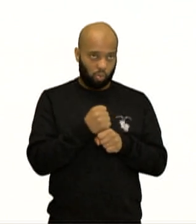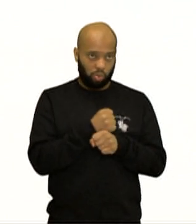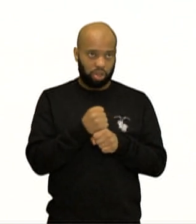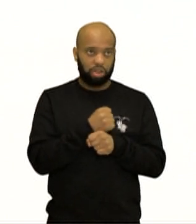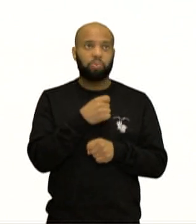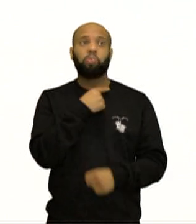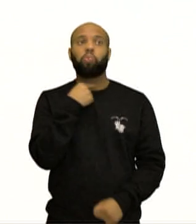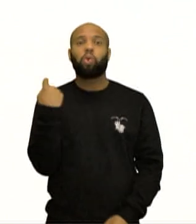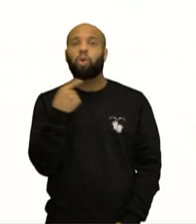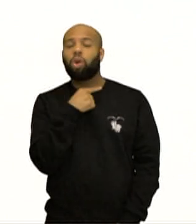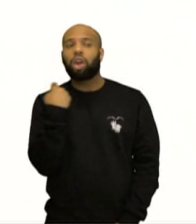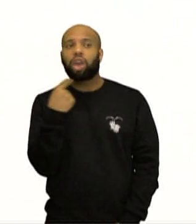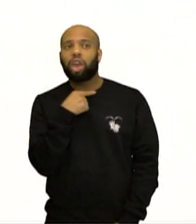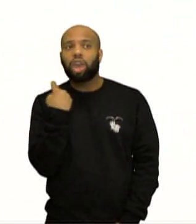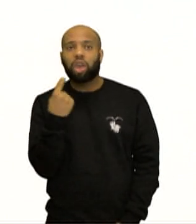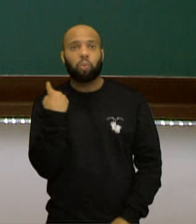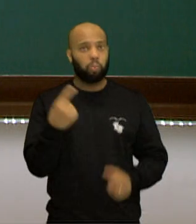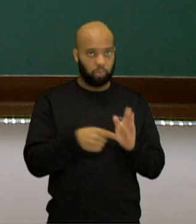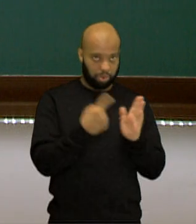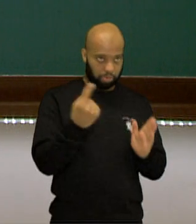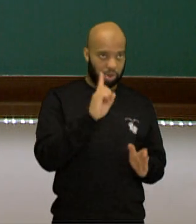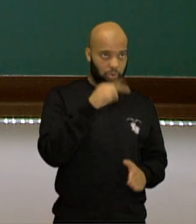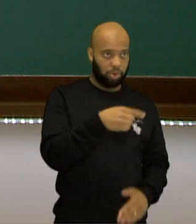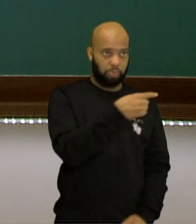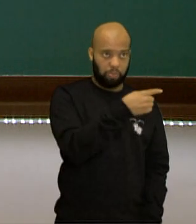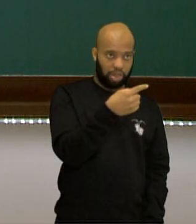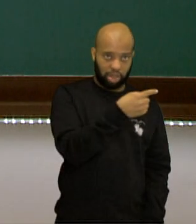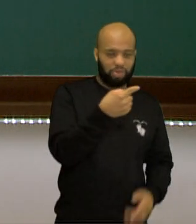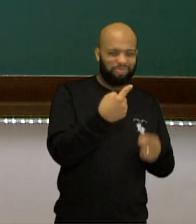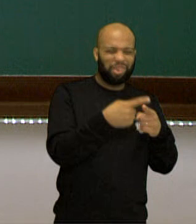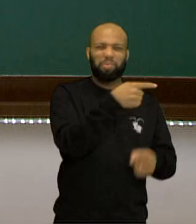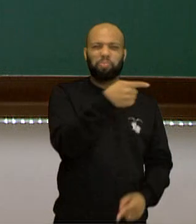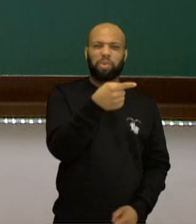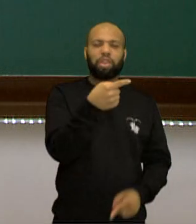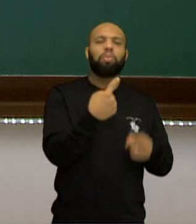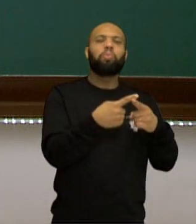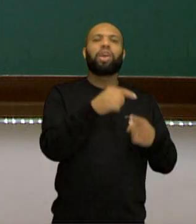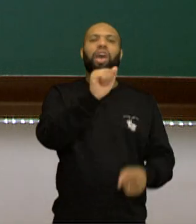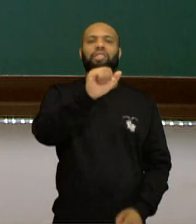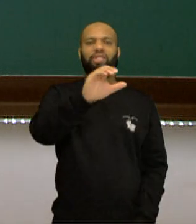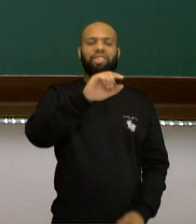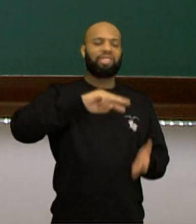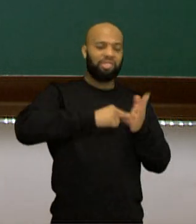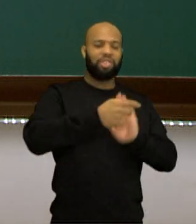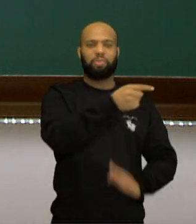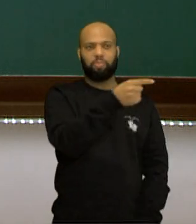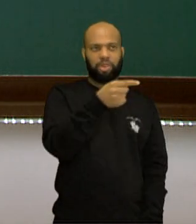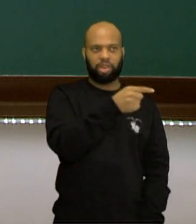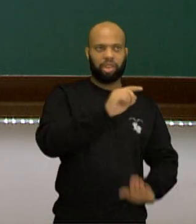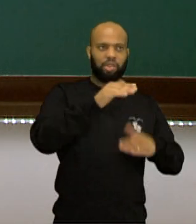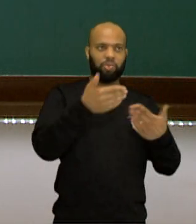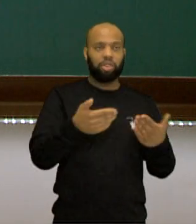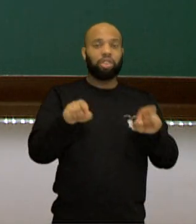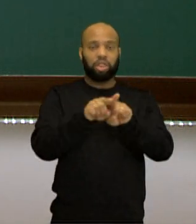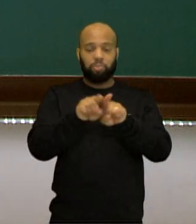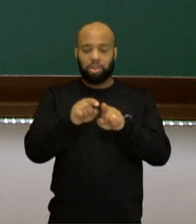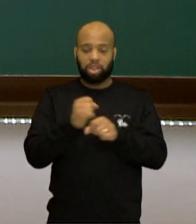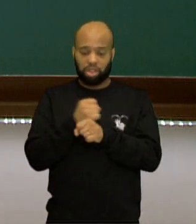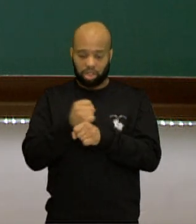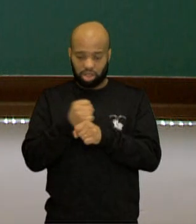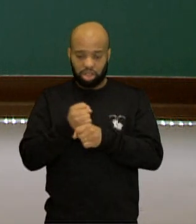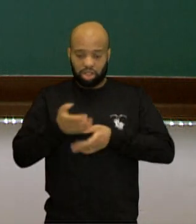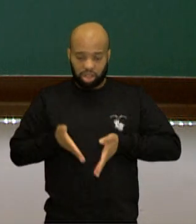ser antes de Cristo, menos o ano de que ele nasceu, também negativo por ser antes de Cristo. Temos